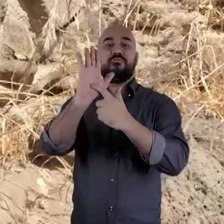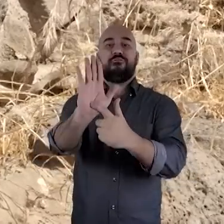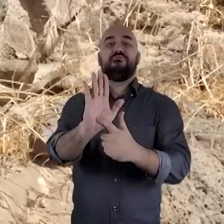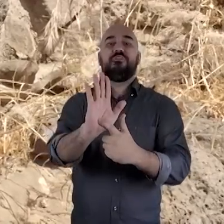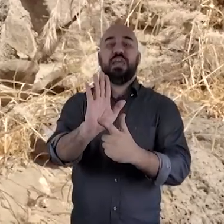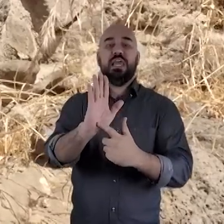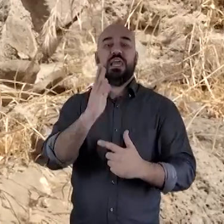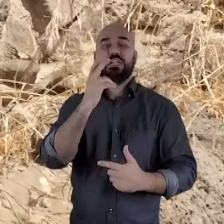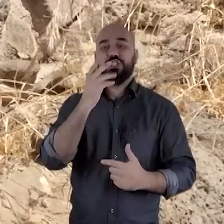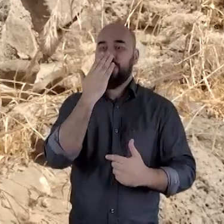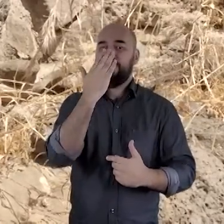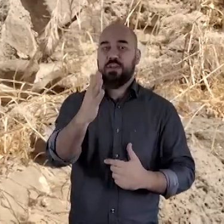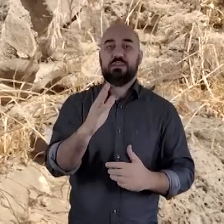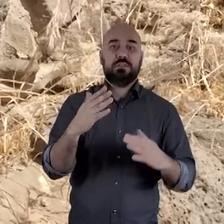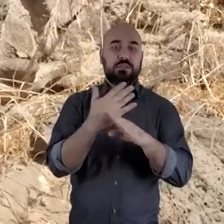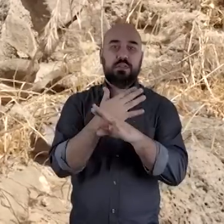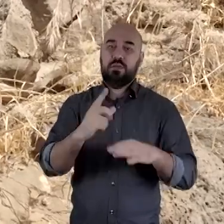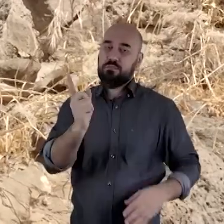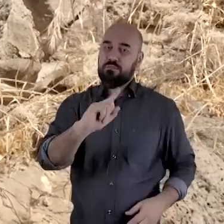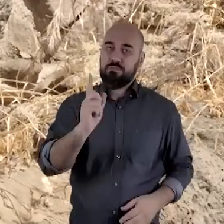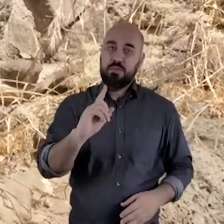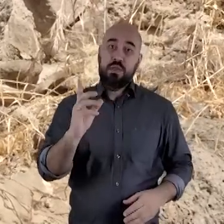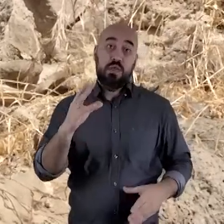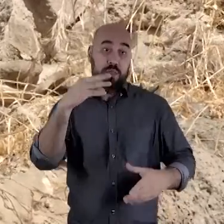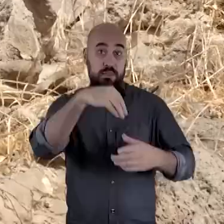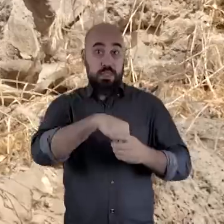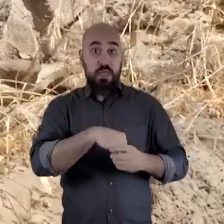do santuário. Qual a razão disto? Porque Deus